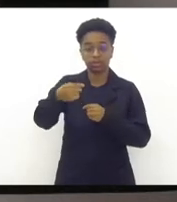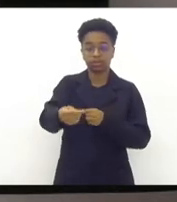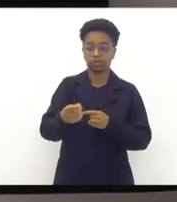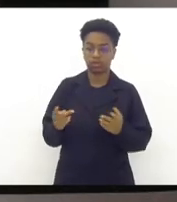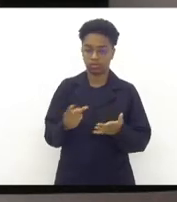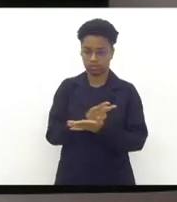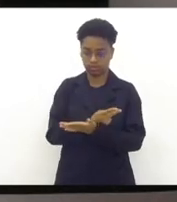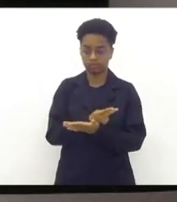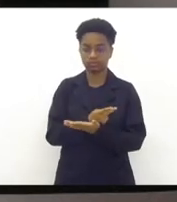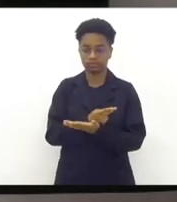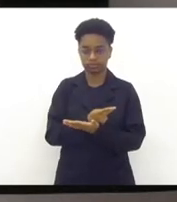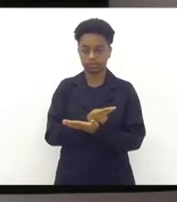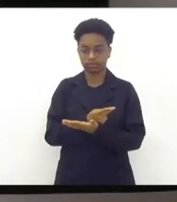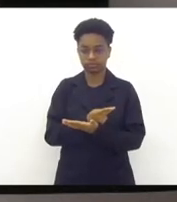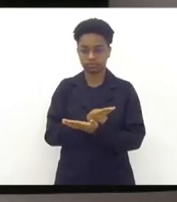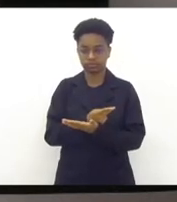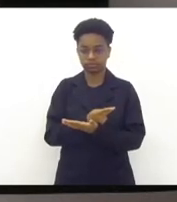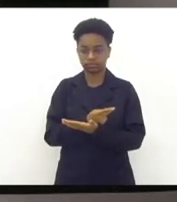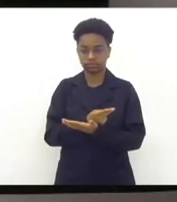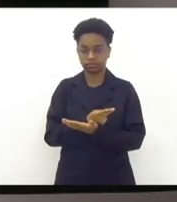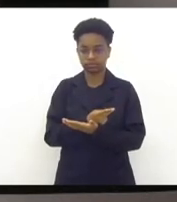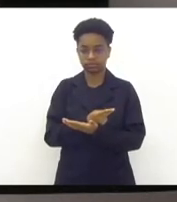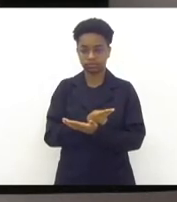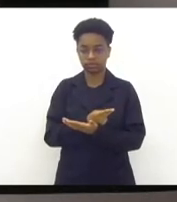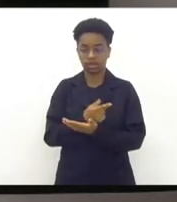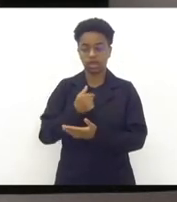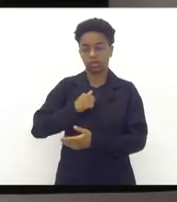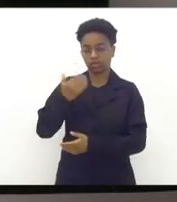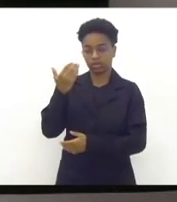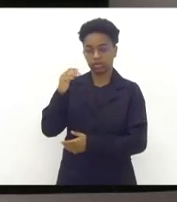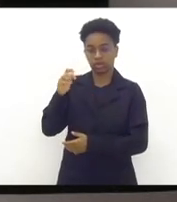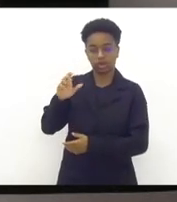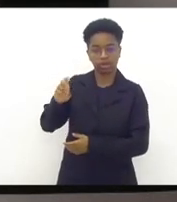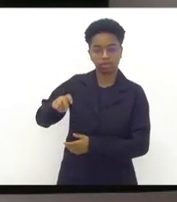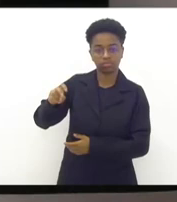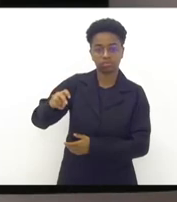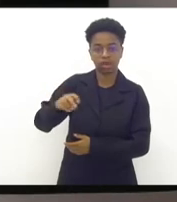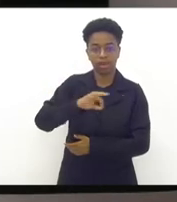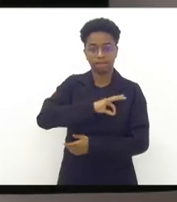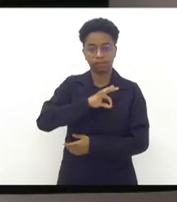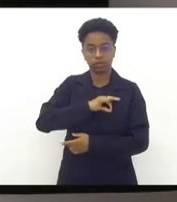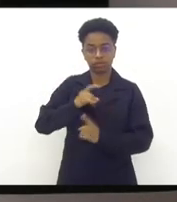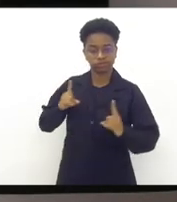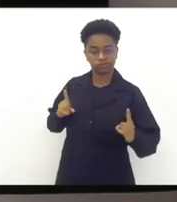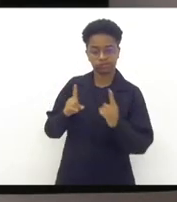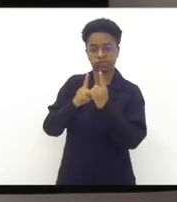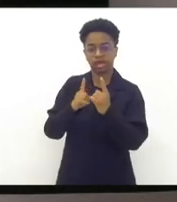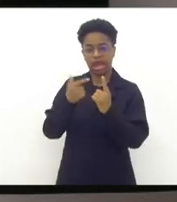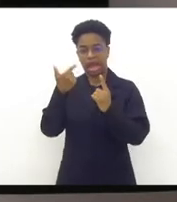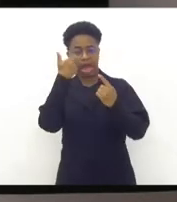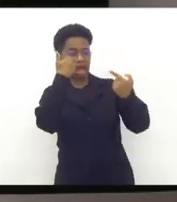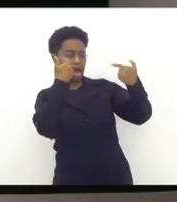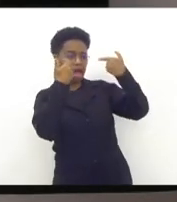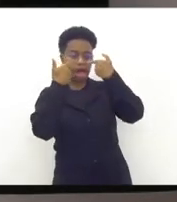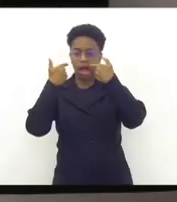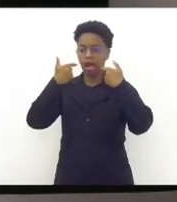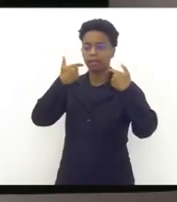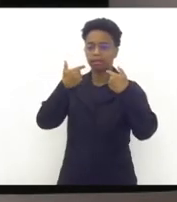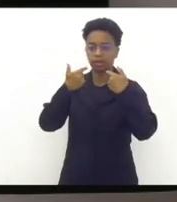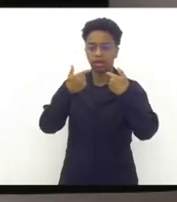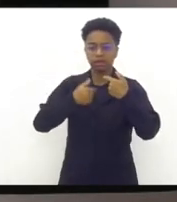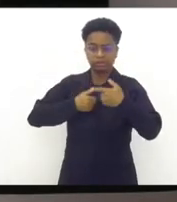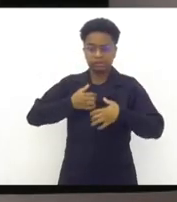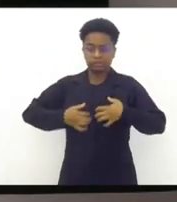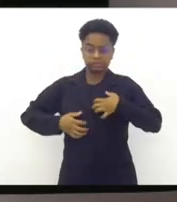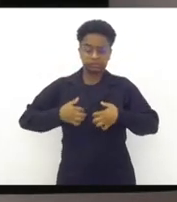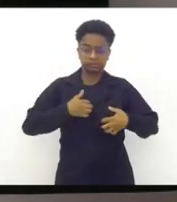aonde eu fui abordado no centro de Niterói, né, com policiais, armas na minha cara. Aquele